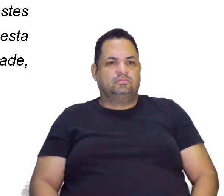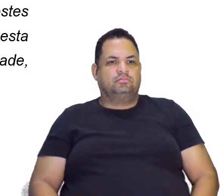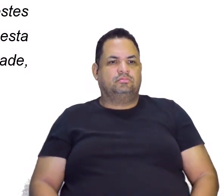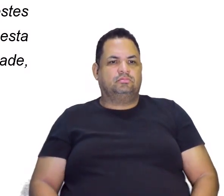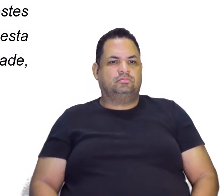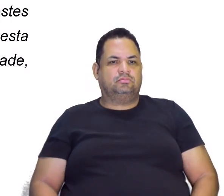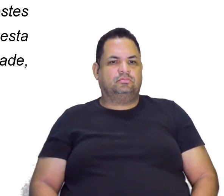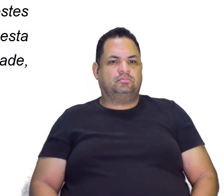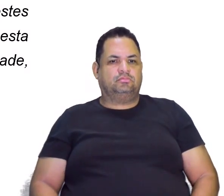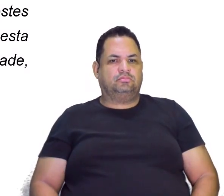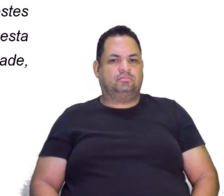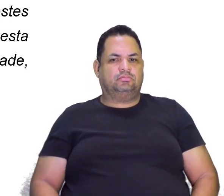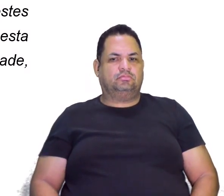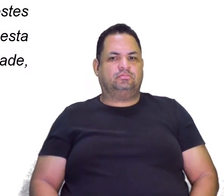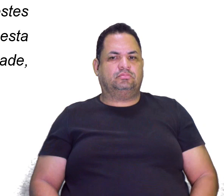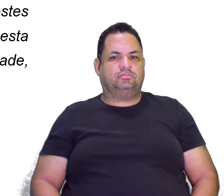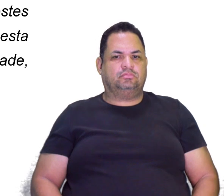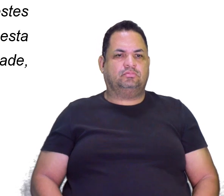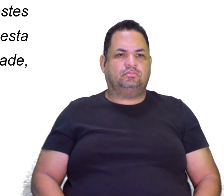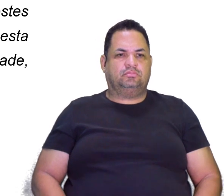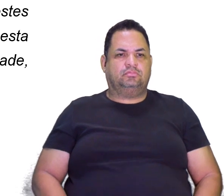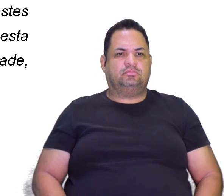obter na observação dessa imagem.